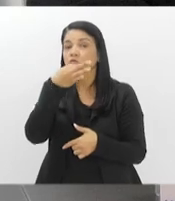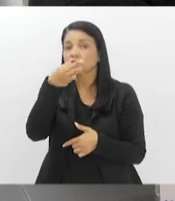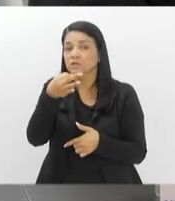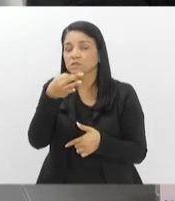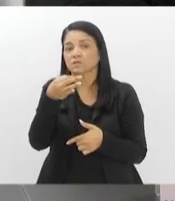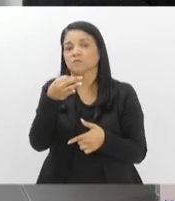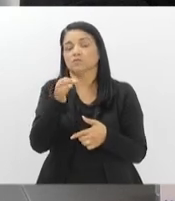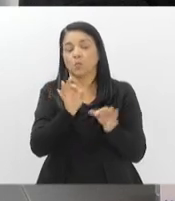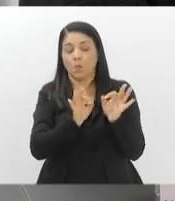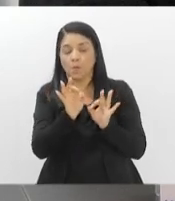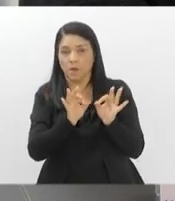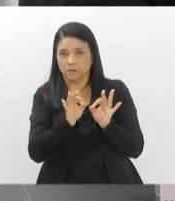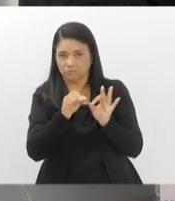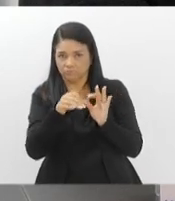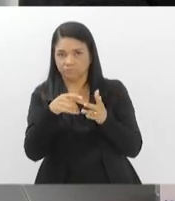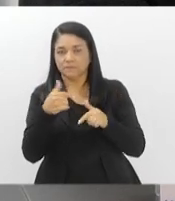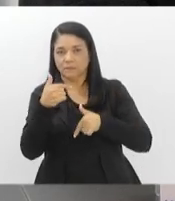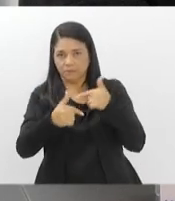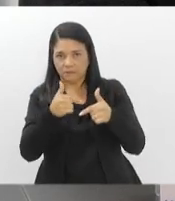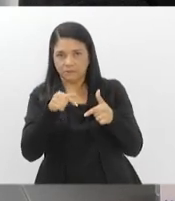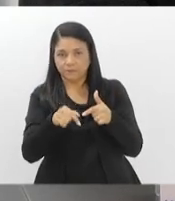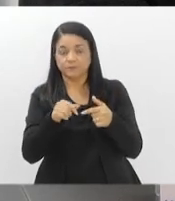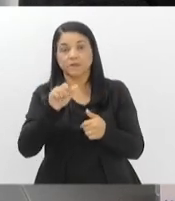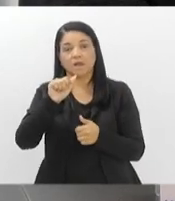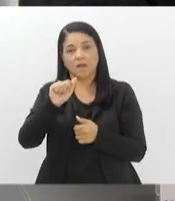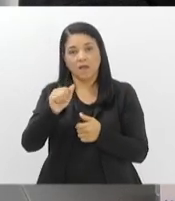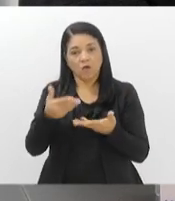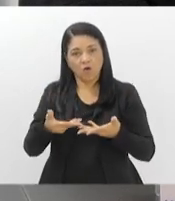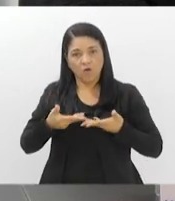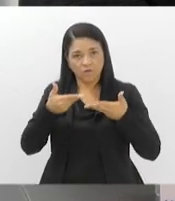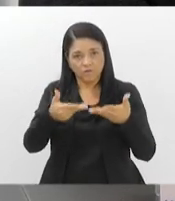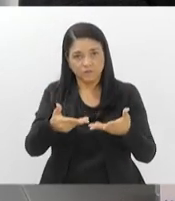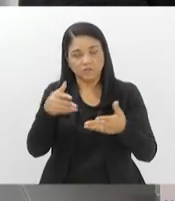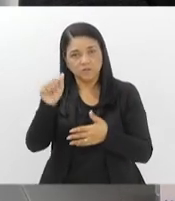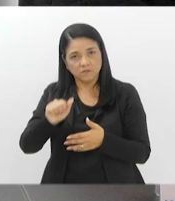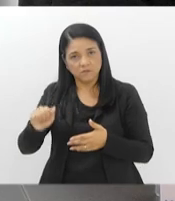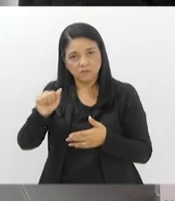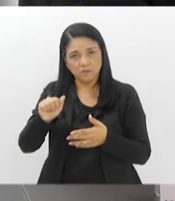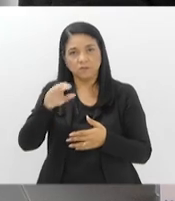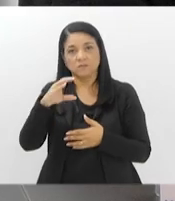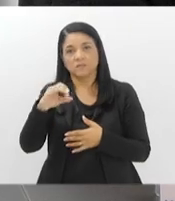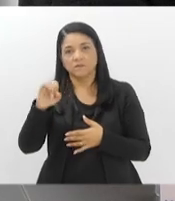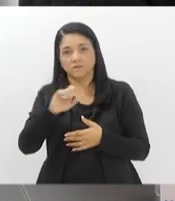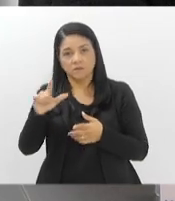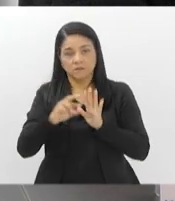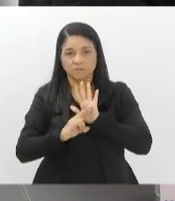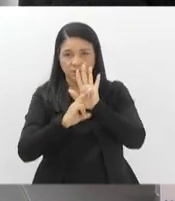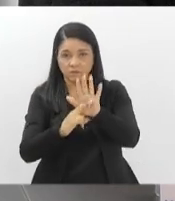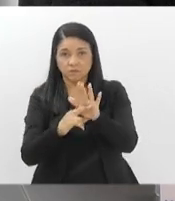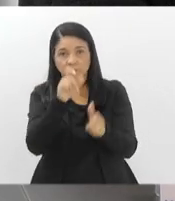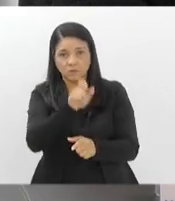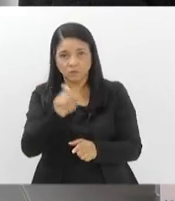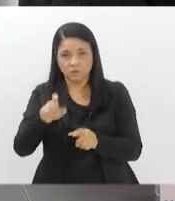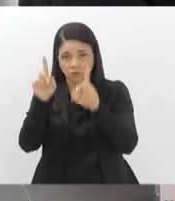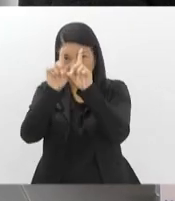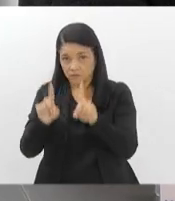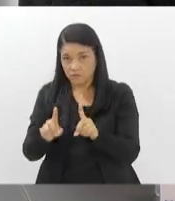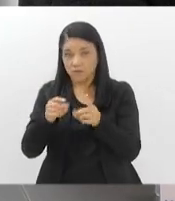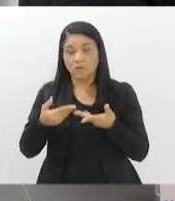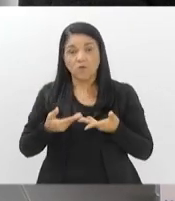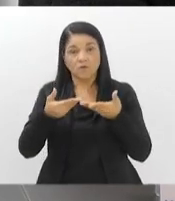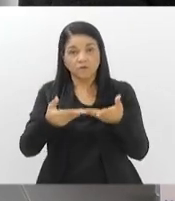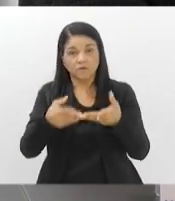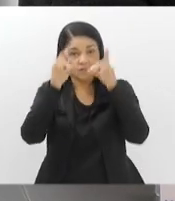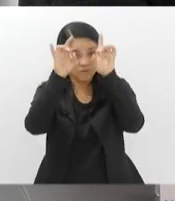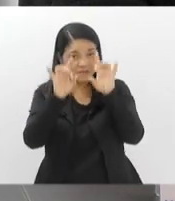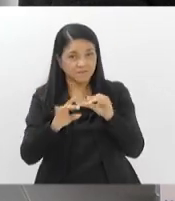de trabalho que apresento a convites e entidades associações civis representativas das pessoas com deficiência convites a